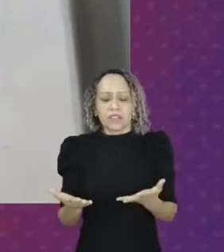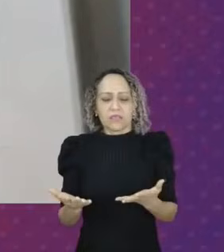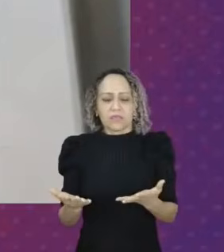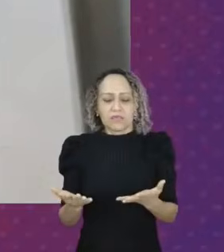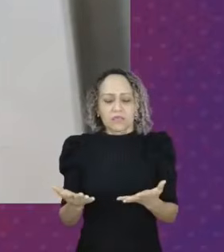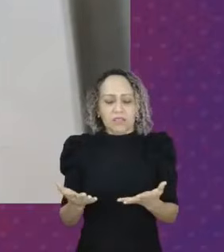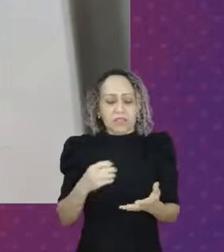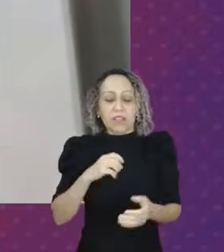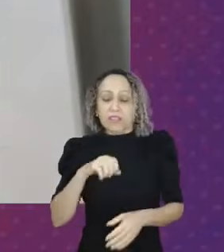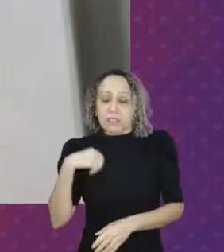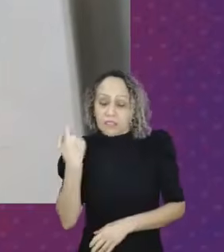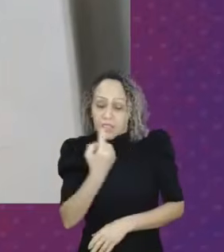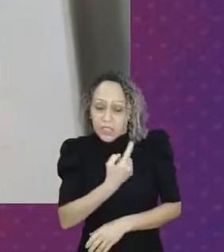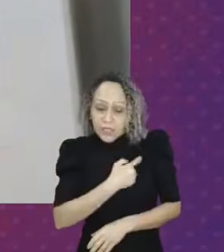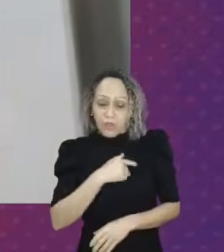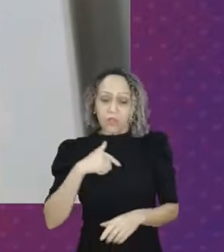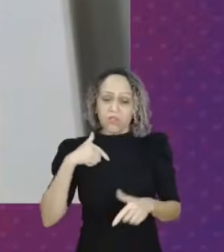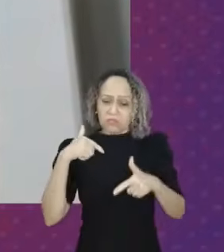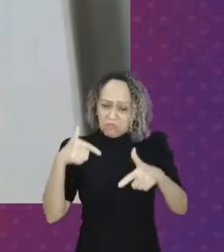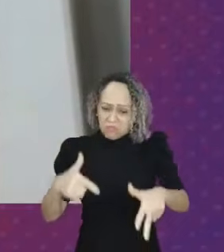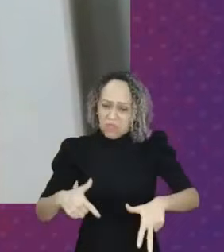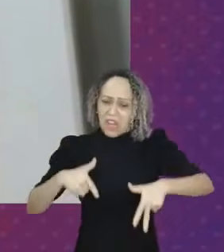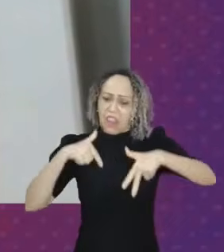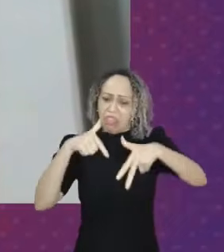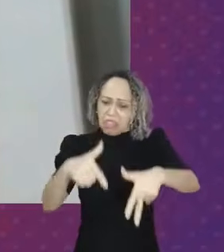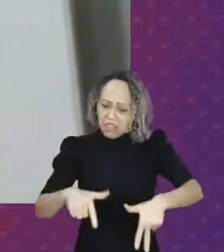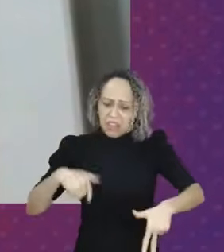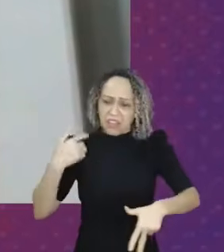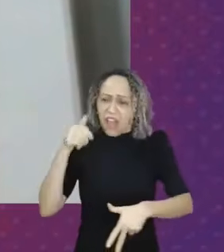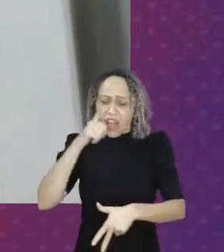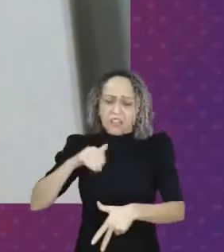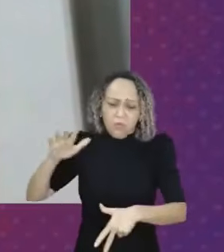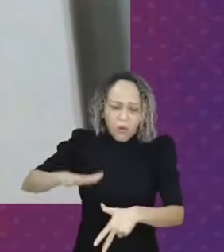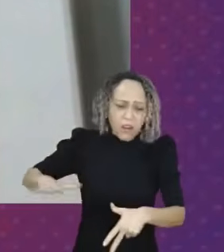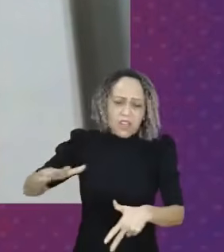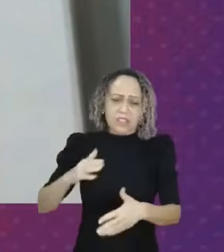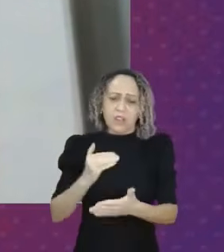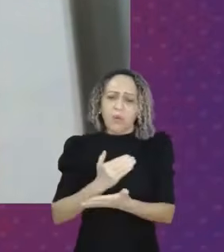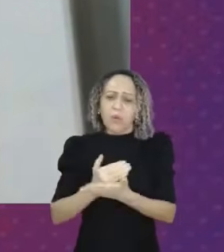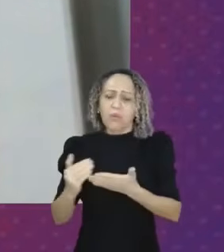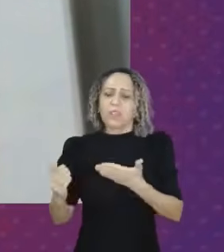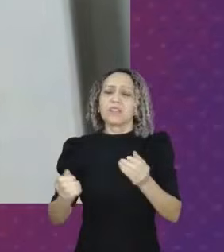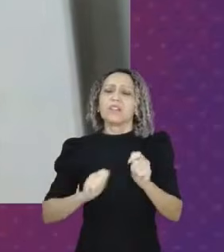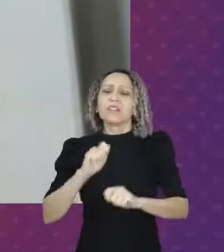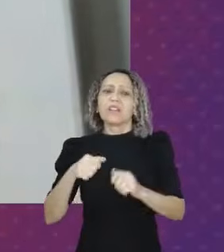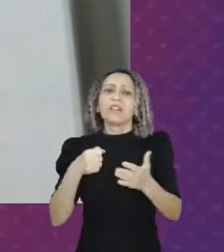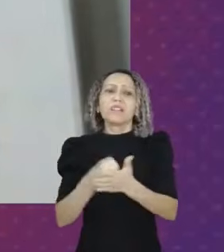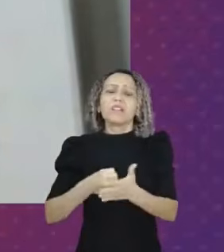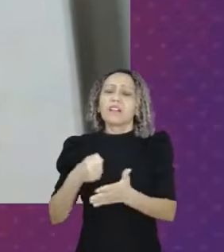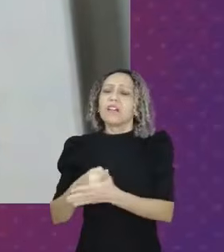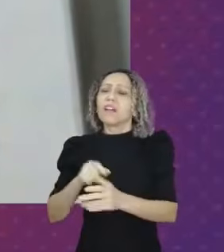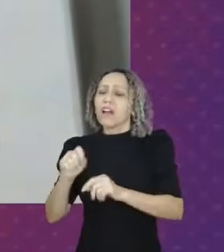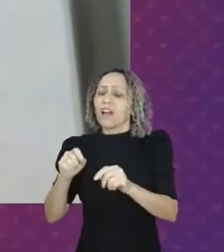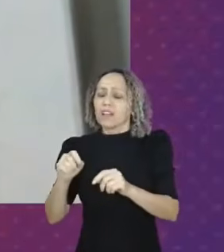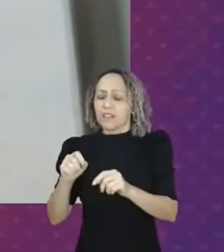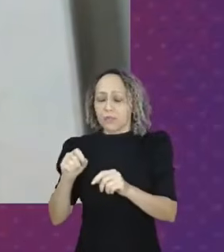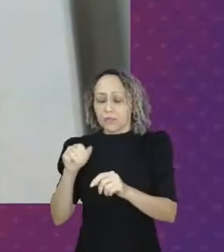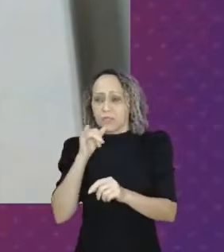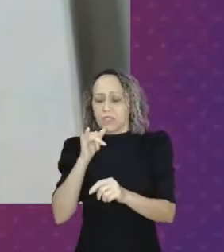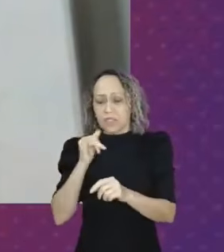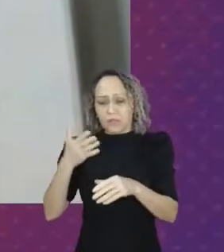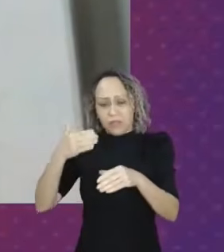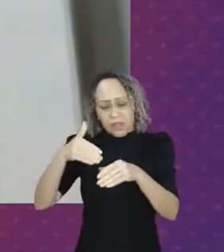limitar e dizer que a nossa militância, que as nossas mulheres que estão aí começando a pleitear um caminho para ingressar na